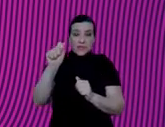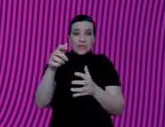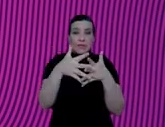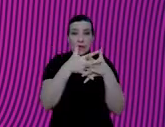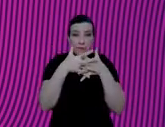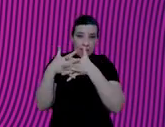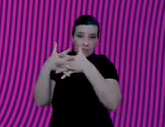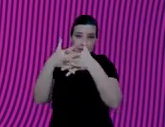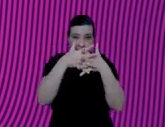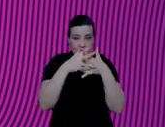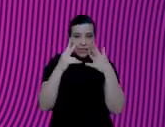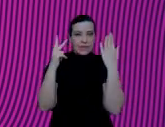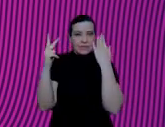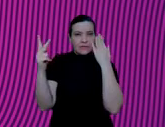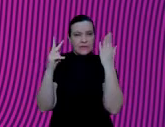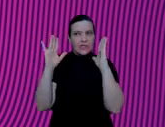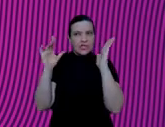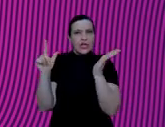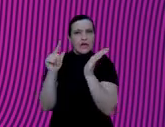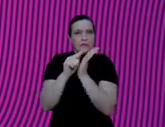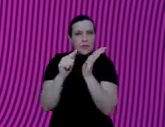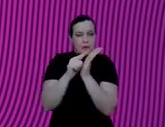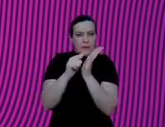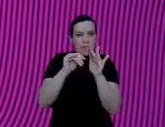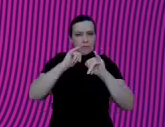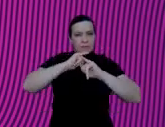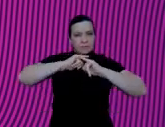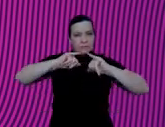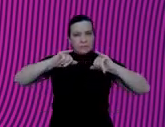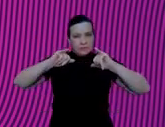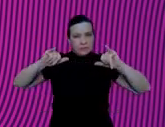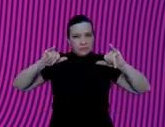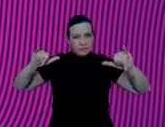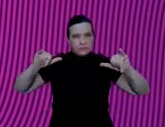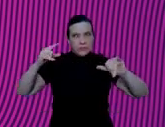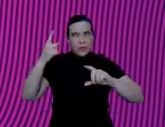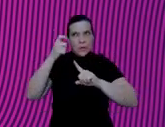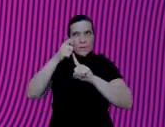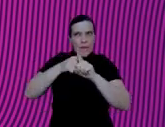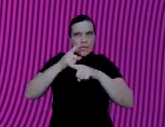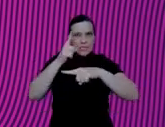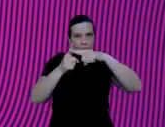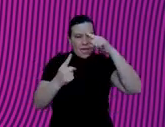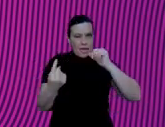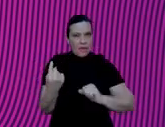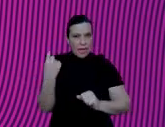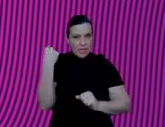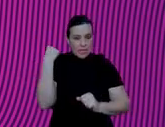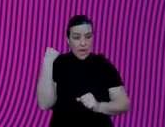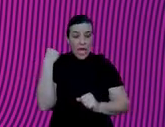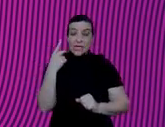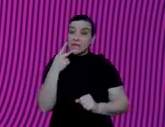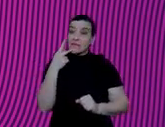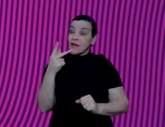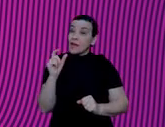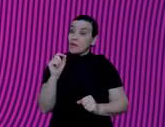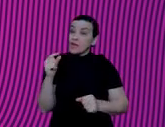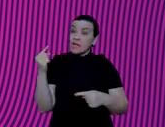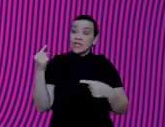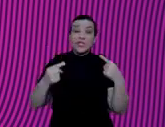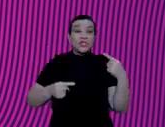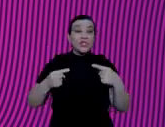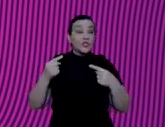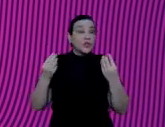um editorial no Lancet, acho que mês e meio atrás, né, que discute como a Associação Psiquiátrica Americana